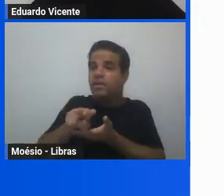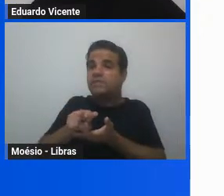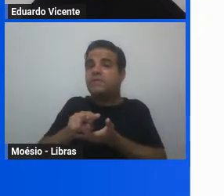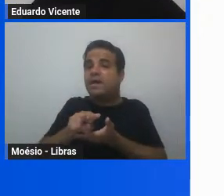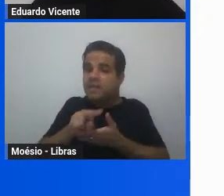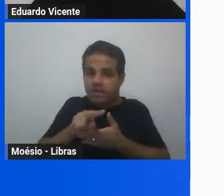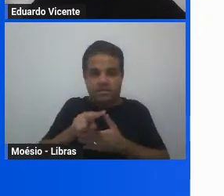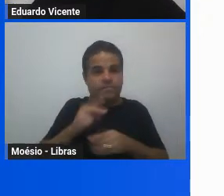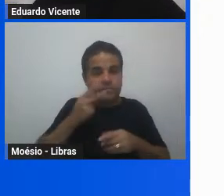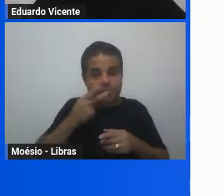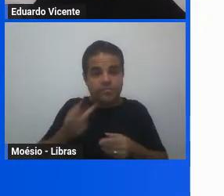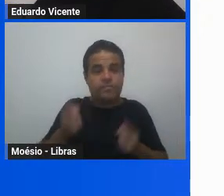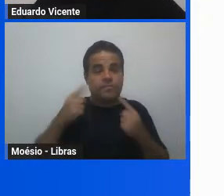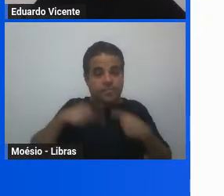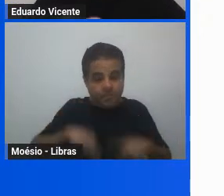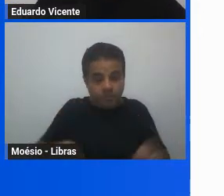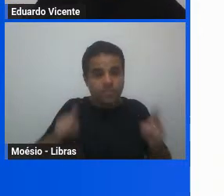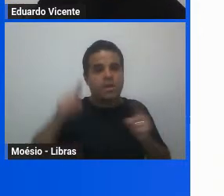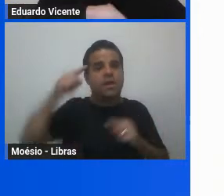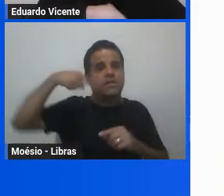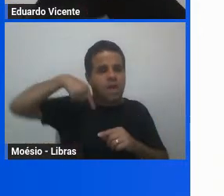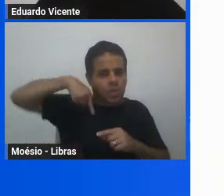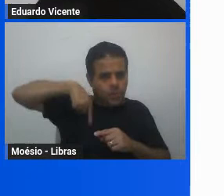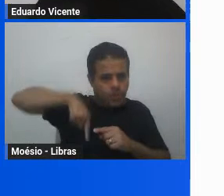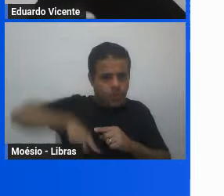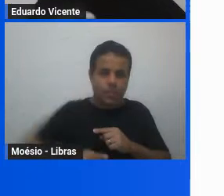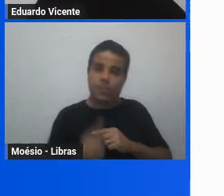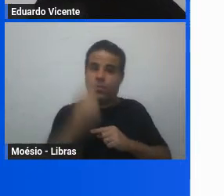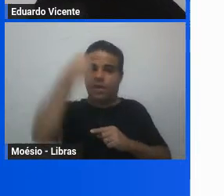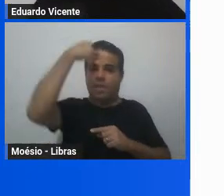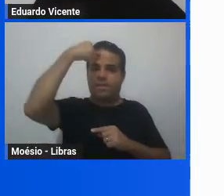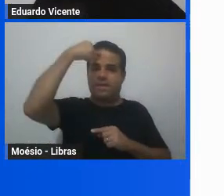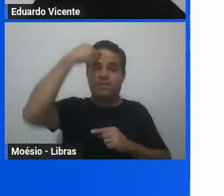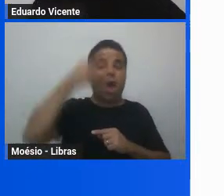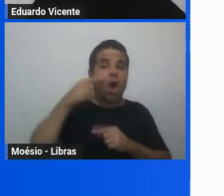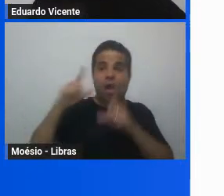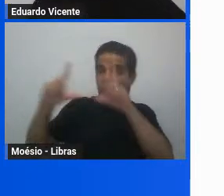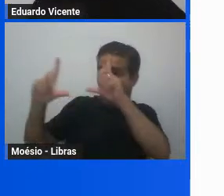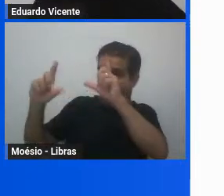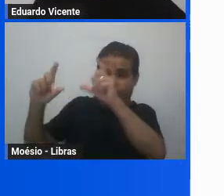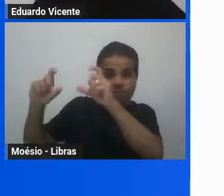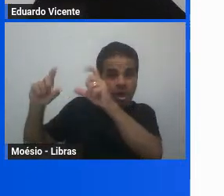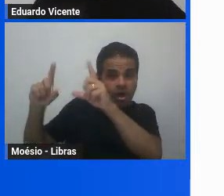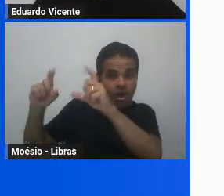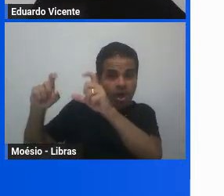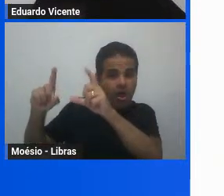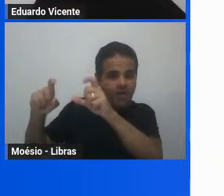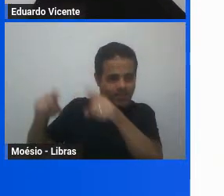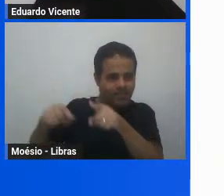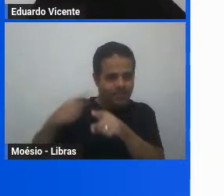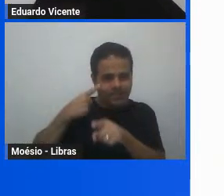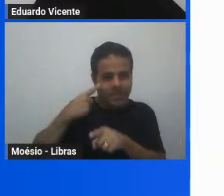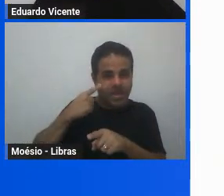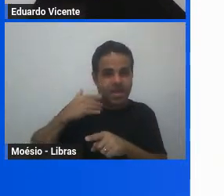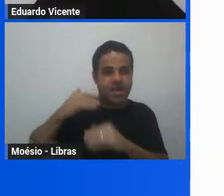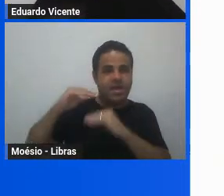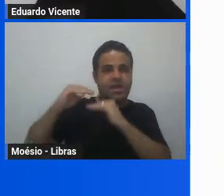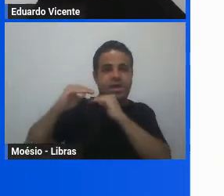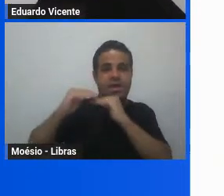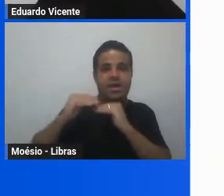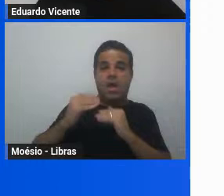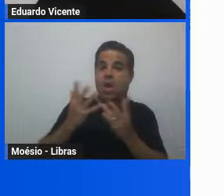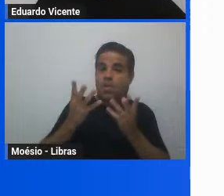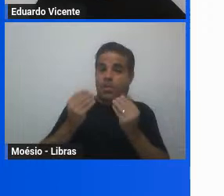sangue desce e vai até a cabeça. Olha agora na imagem embaixo. Pouco branco e muito